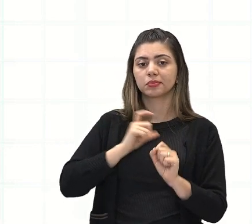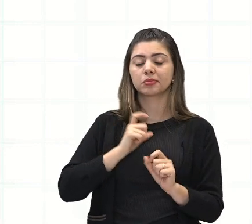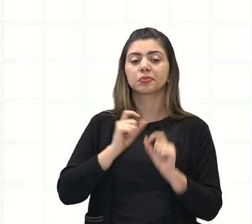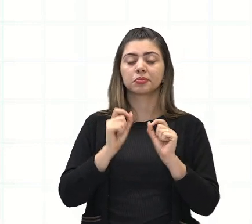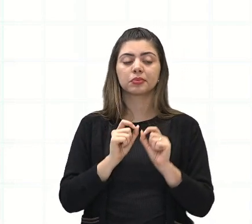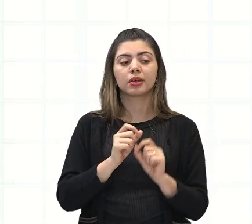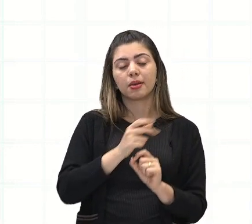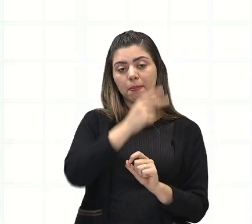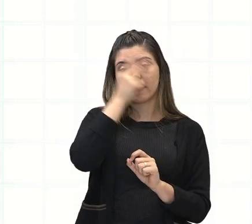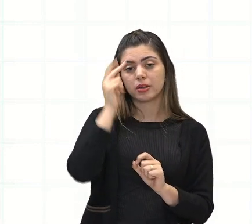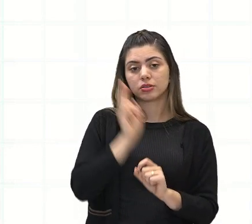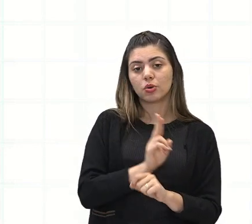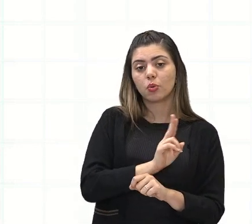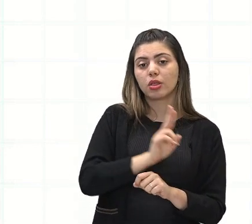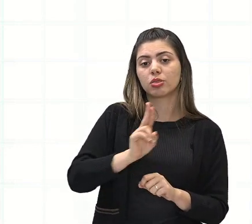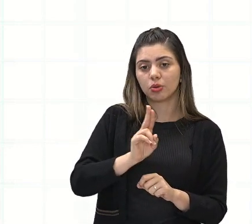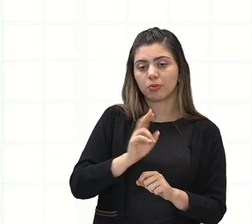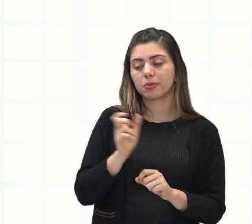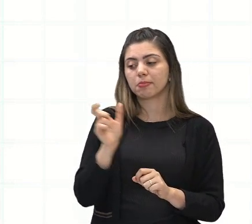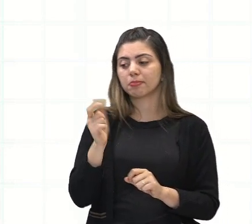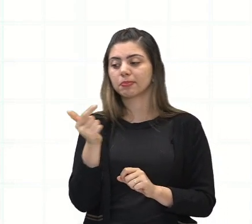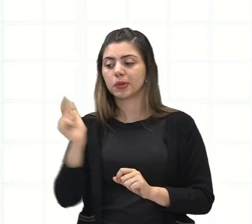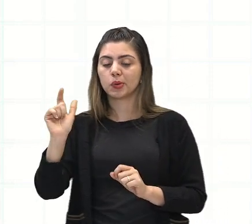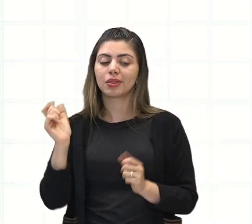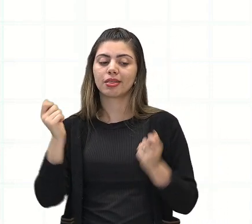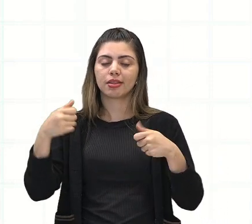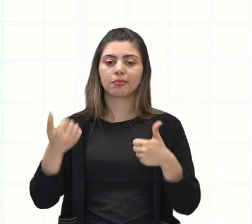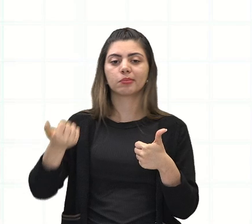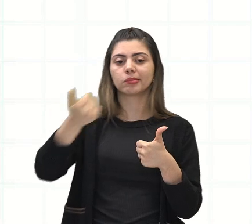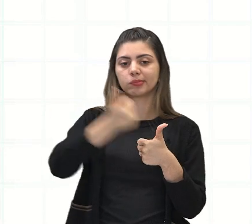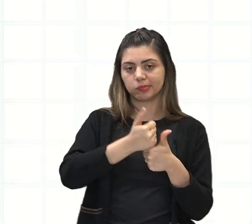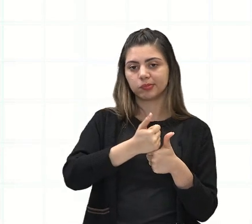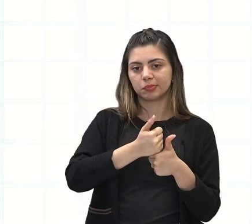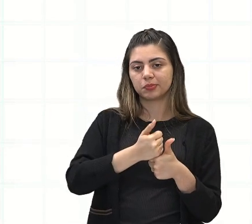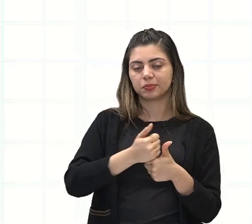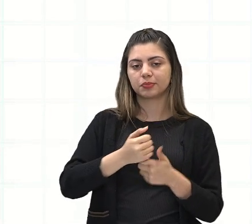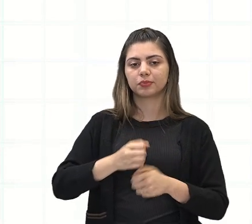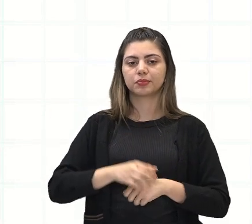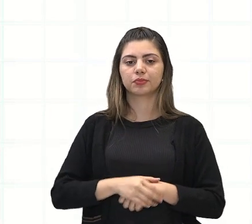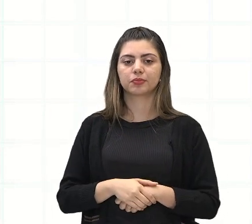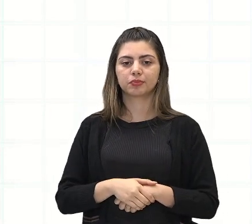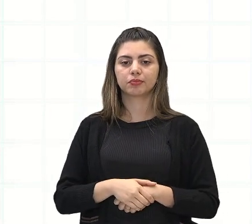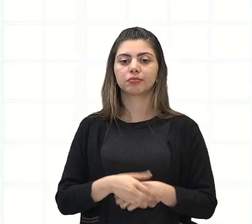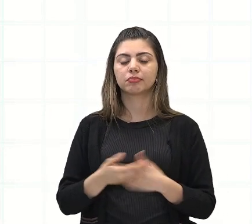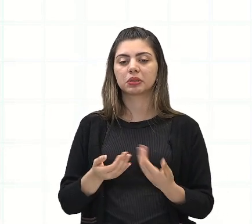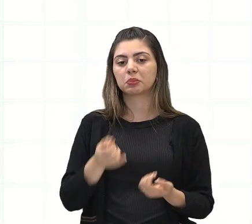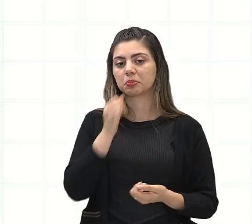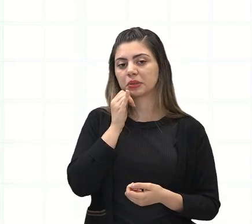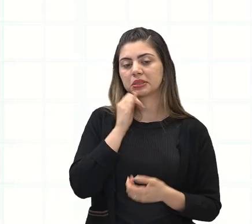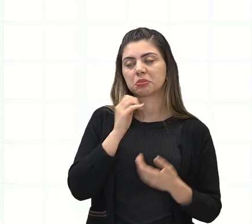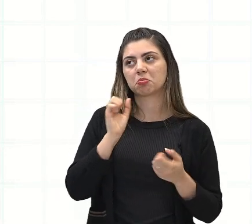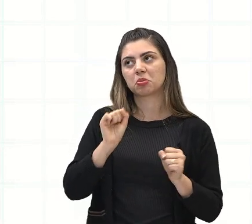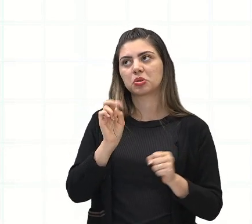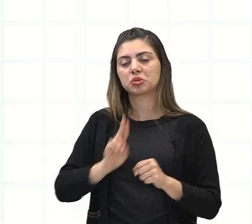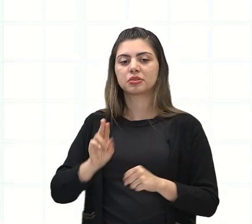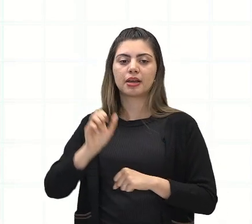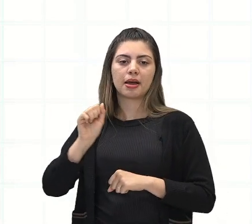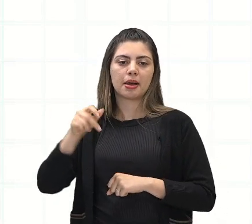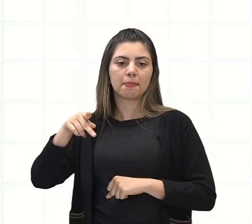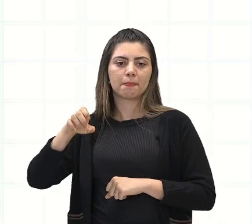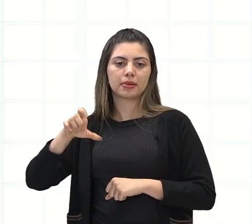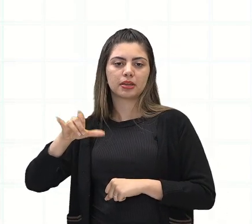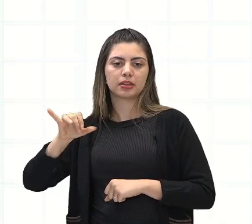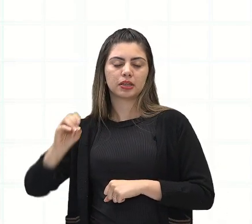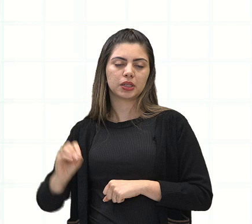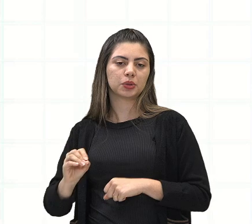com substituição, mas é o nome próprio de uma pessoa ou coisa por um título, apelido ou expressão que caracterize de